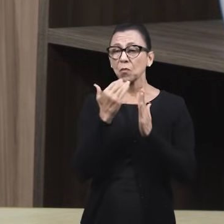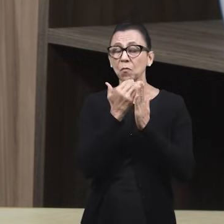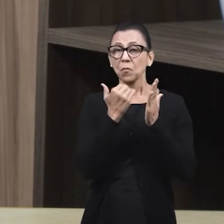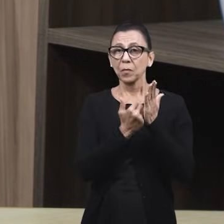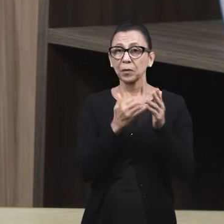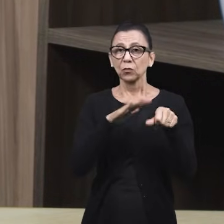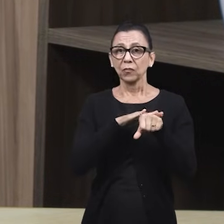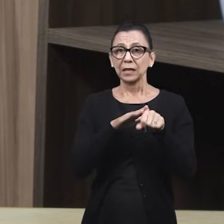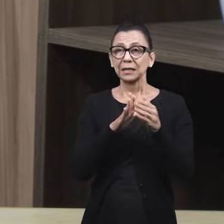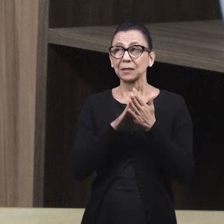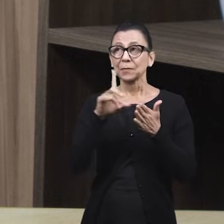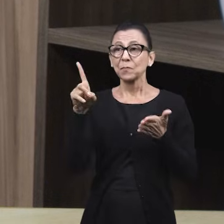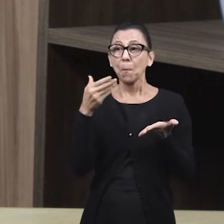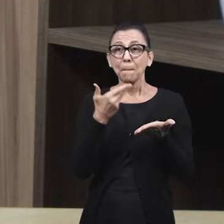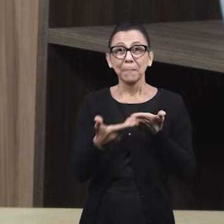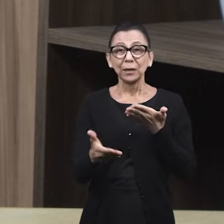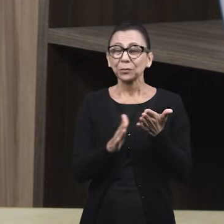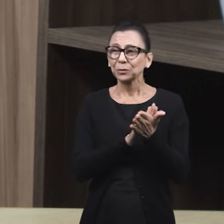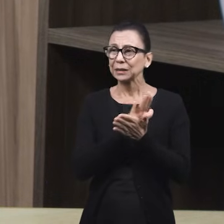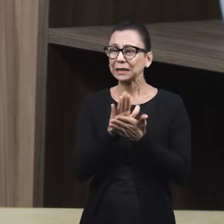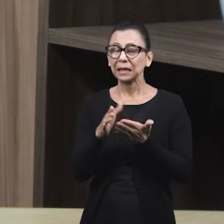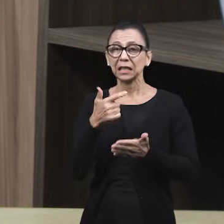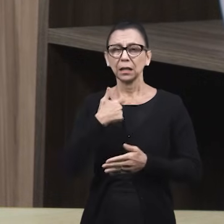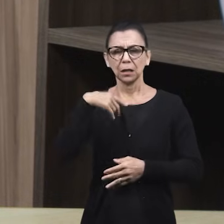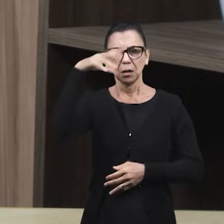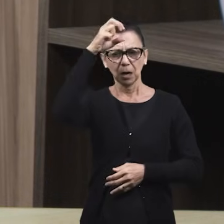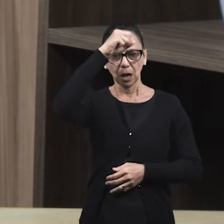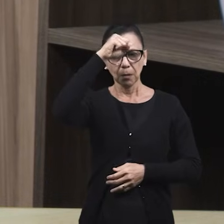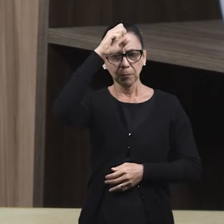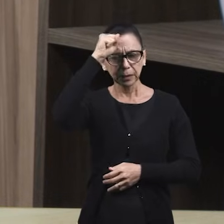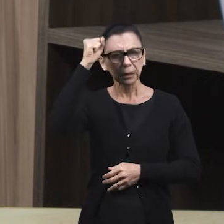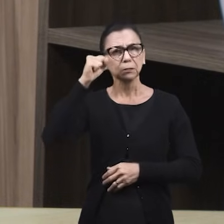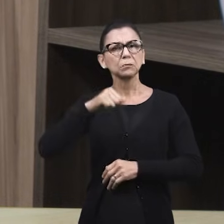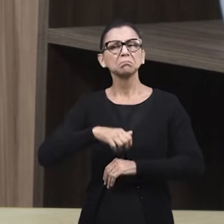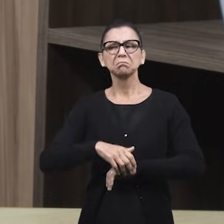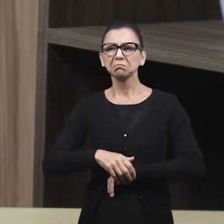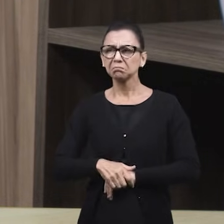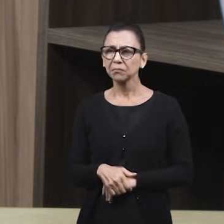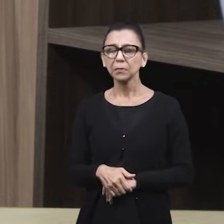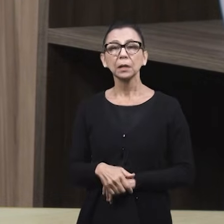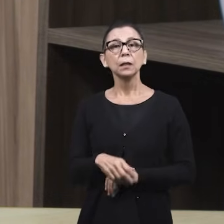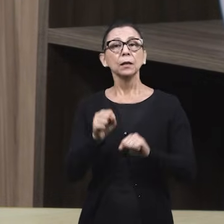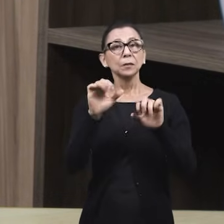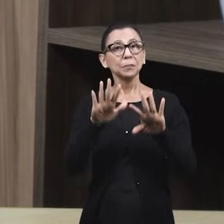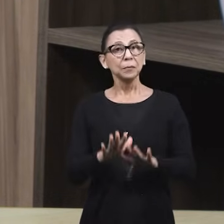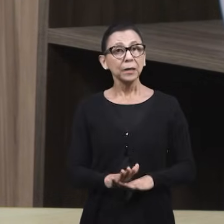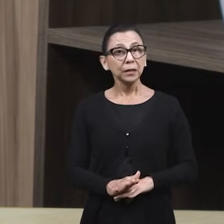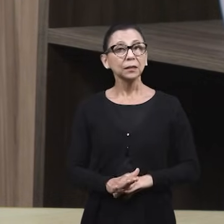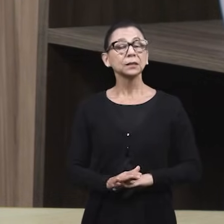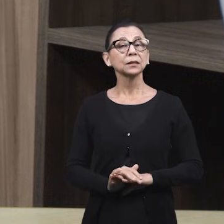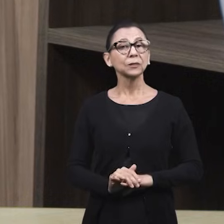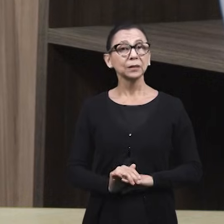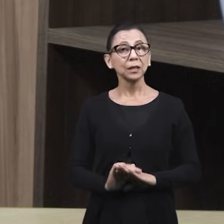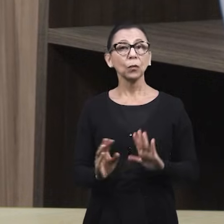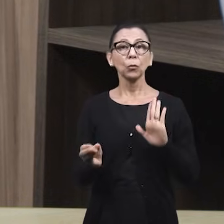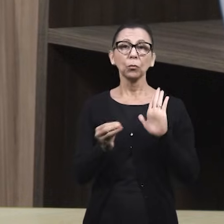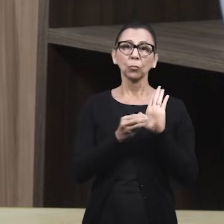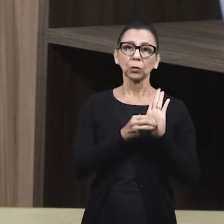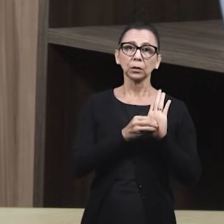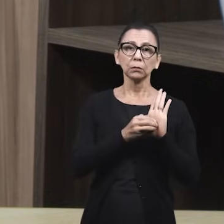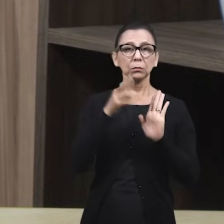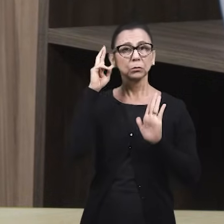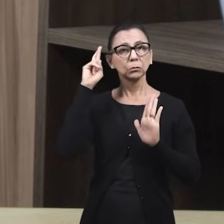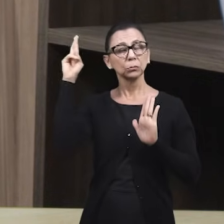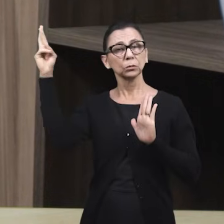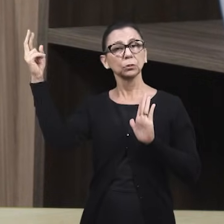Conversas Bíblicas, eu aprendo muito com isso. Isso é uma bênção, é mais um recurso, mais um conteúdo que o